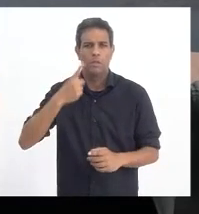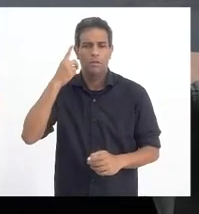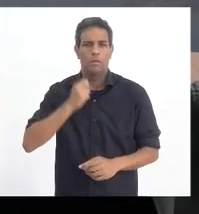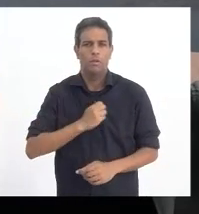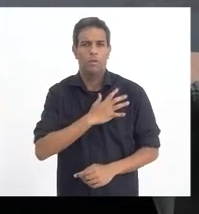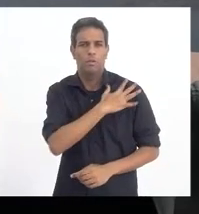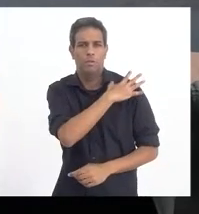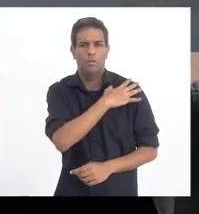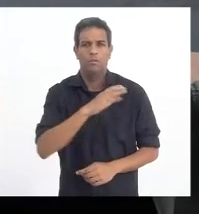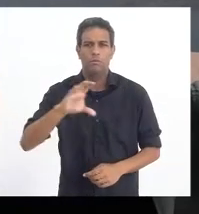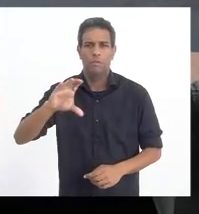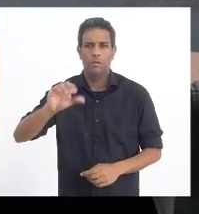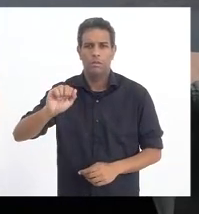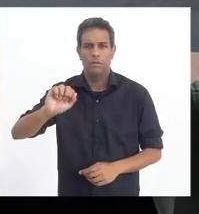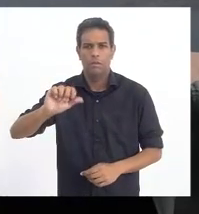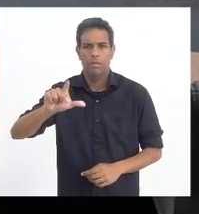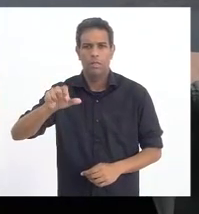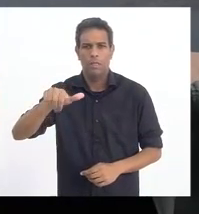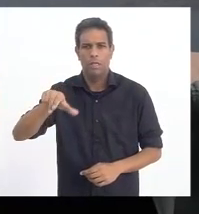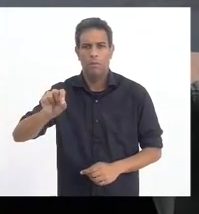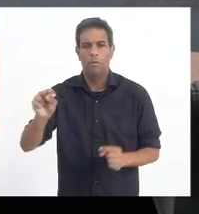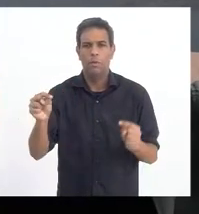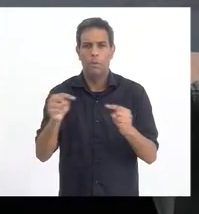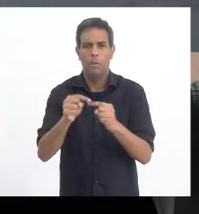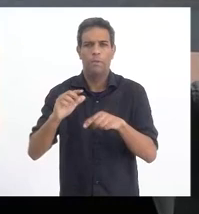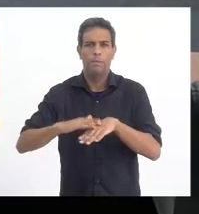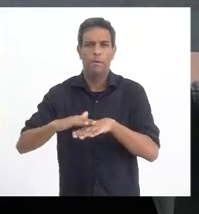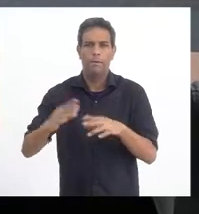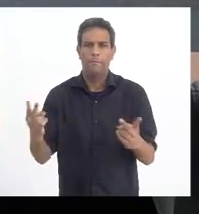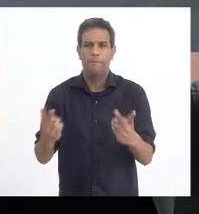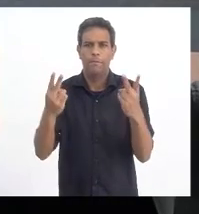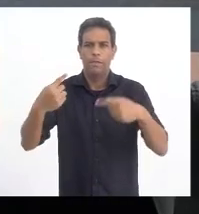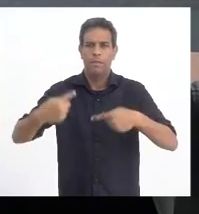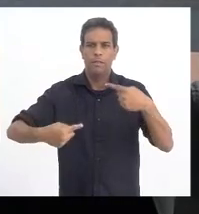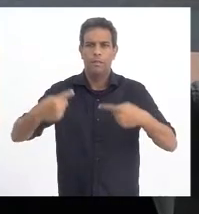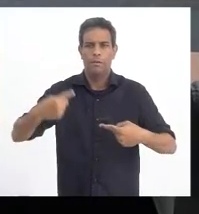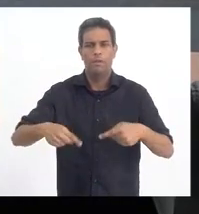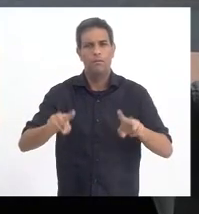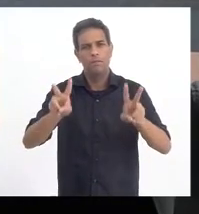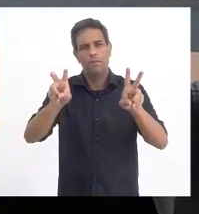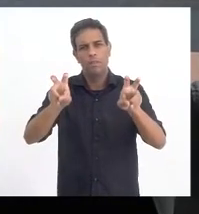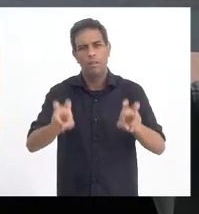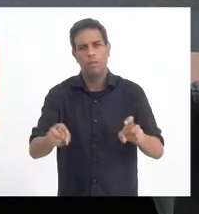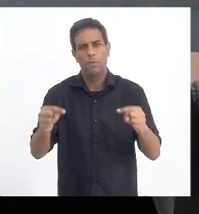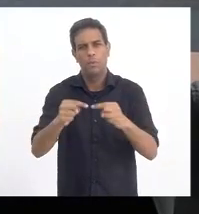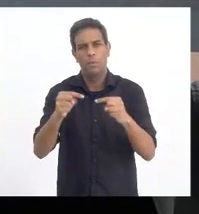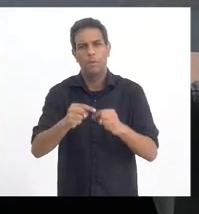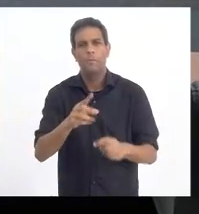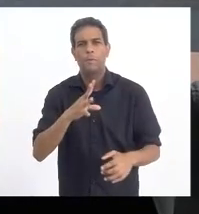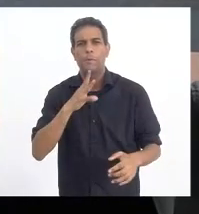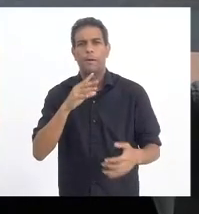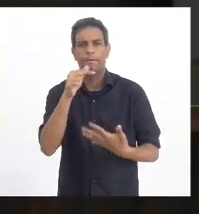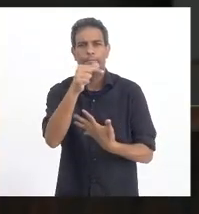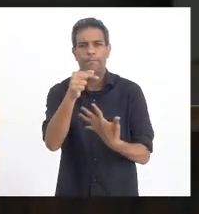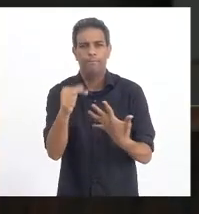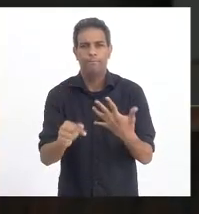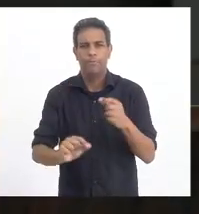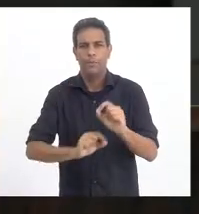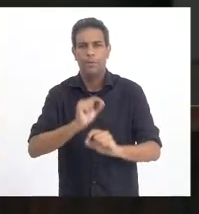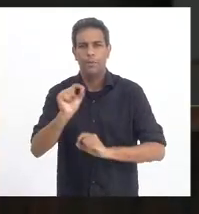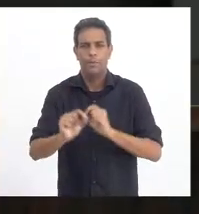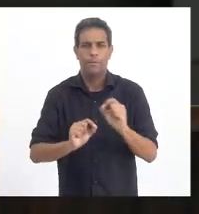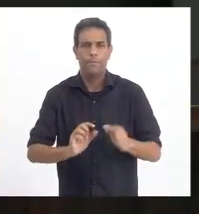Coronel Salema são valiosíssimos para o debate dessa pauta que conhecem profundamente